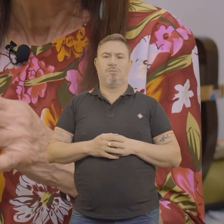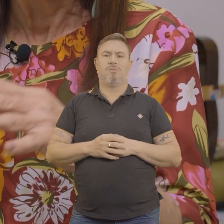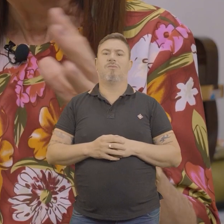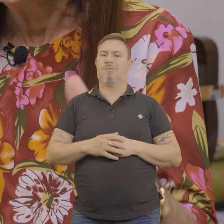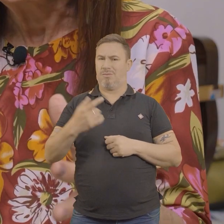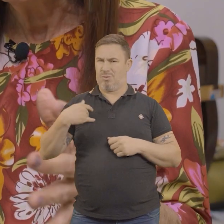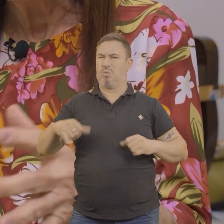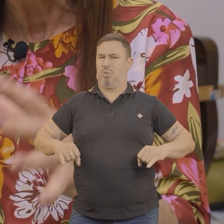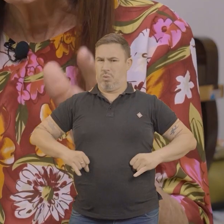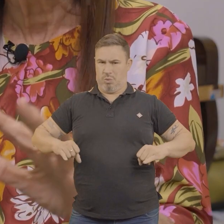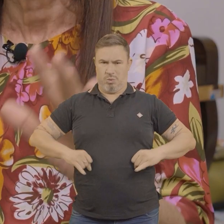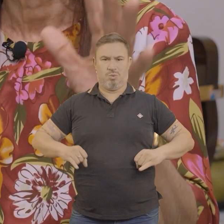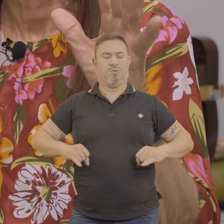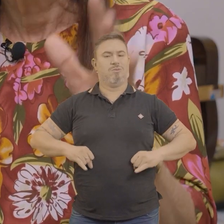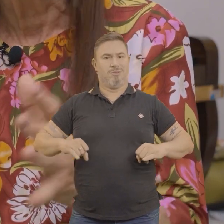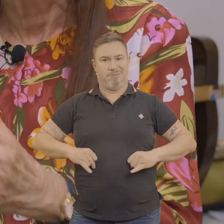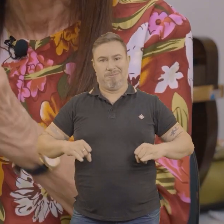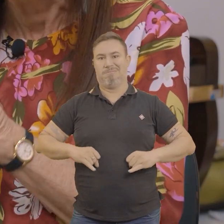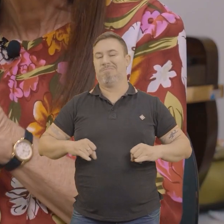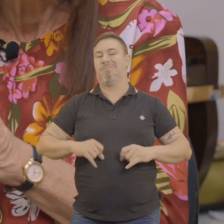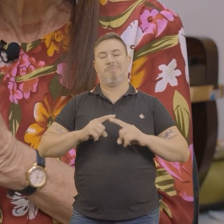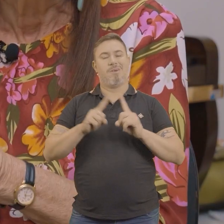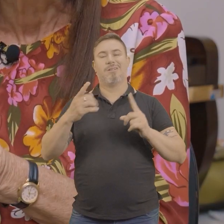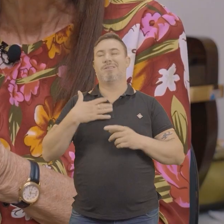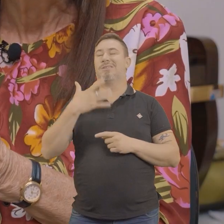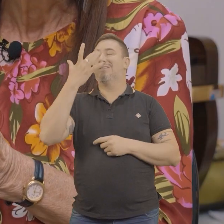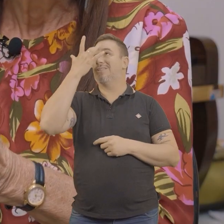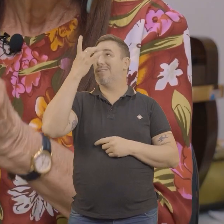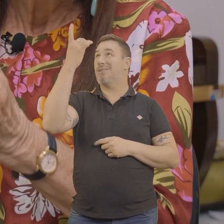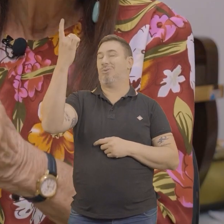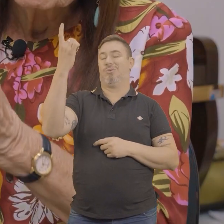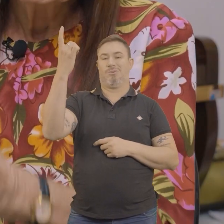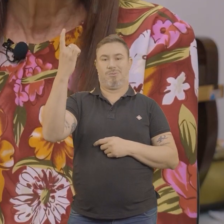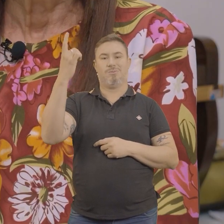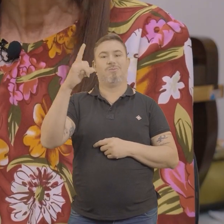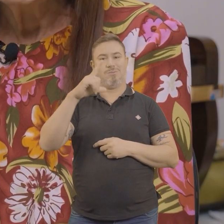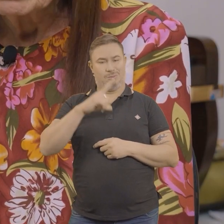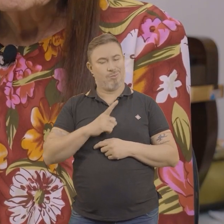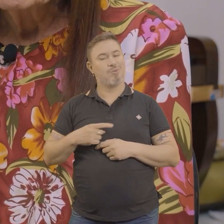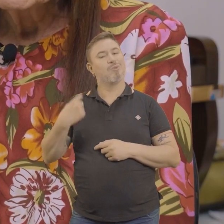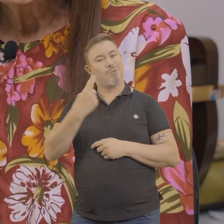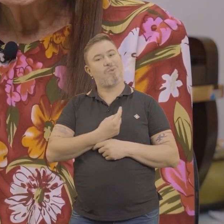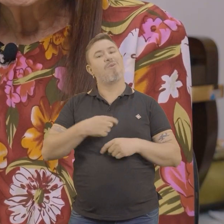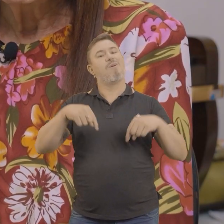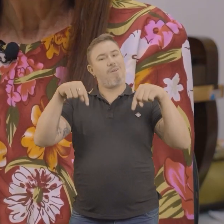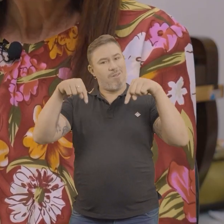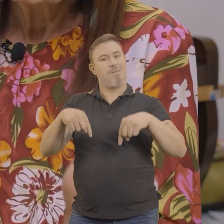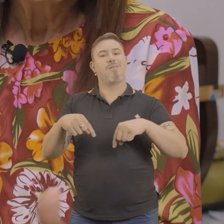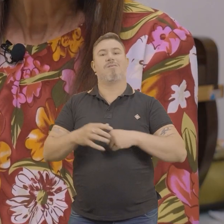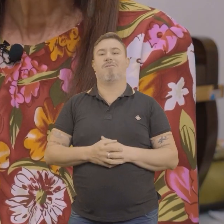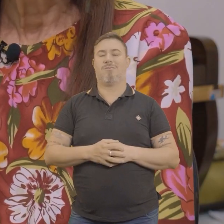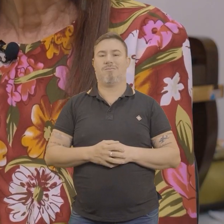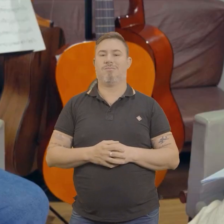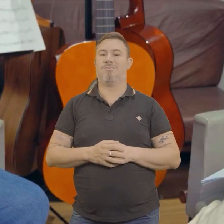Eu sofri muito, se você perguntar ainda, sinto, mas graças a Deus que nós estamos aqui, né?